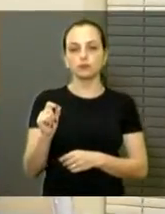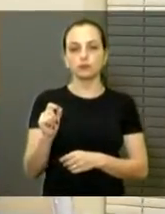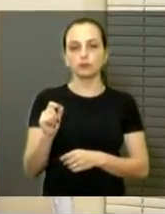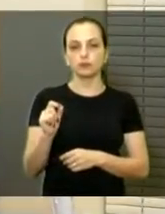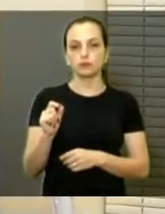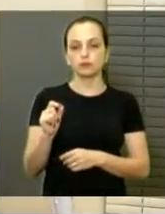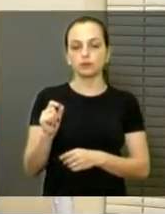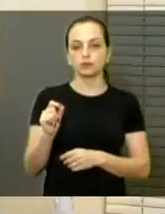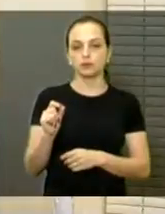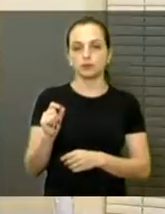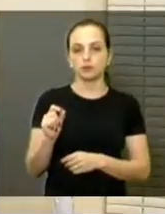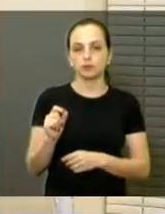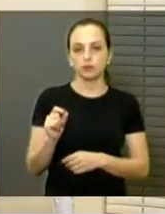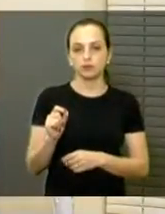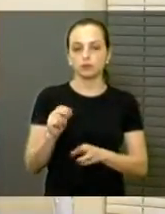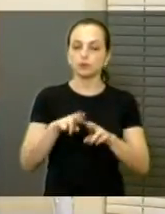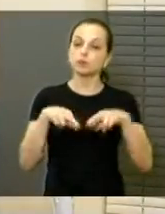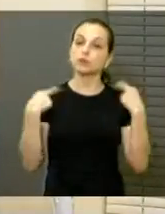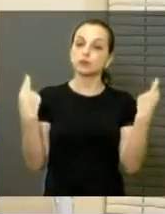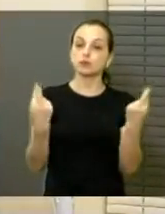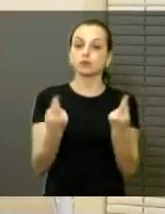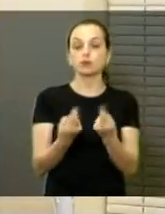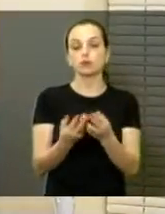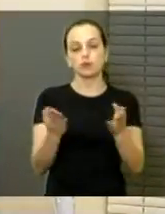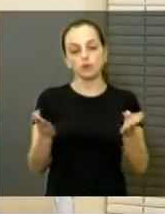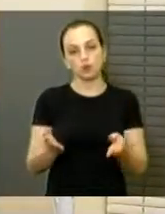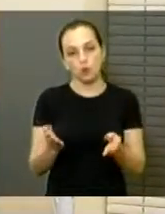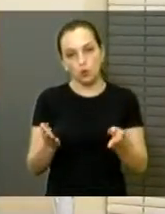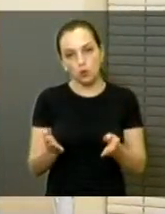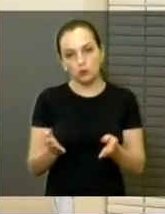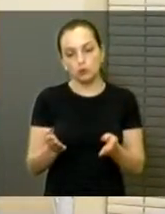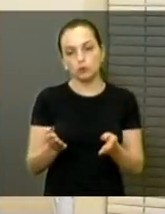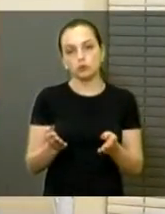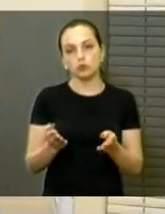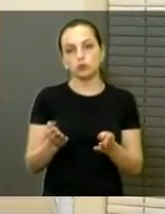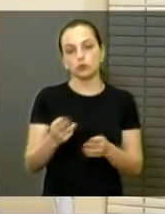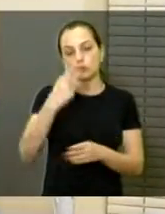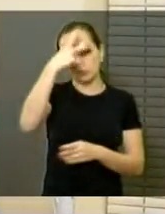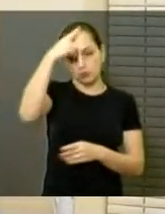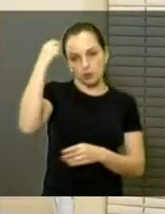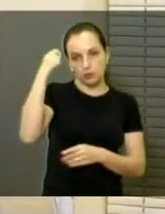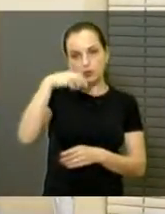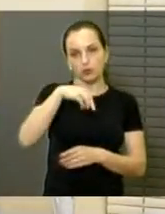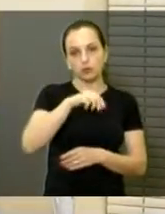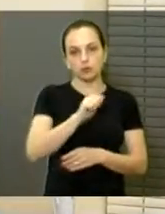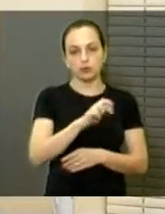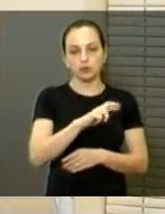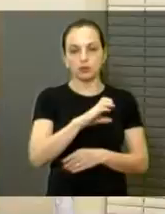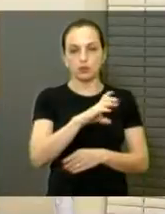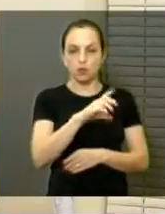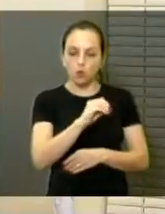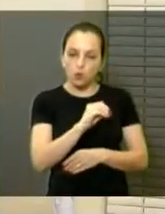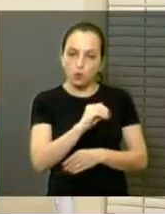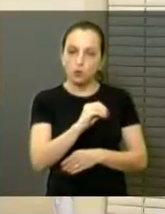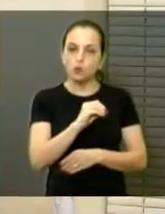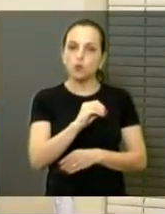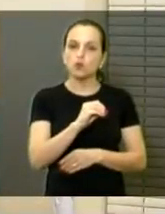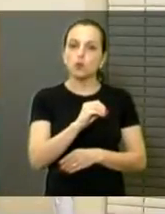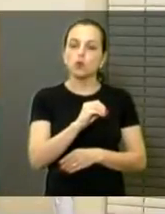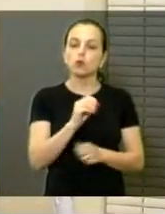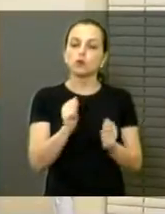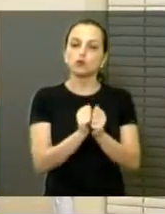sobre a reunião que tivemos hoje, tivemos uma reunião com o prefeito Marcelo Barbieri, eu, o doutor